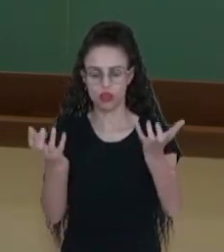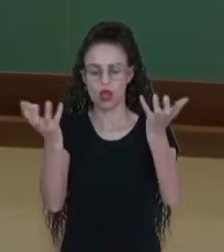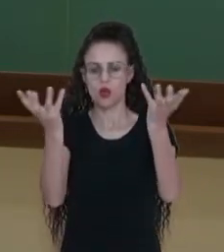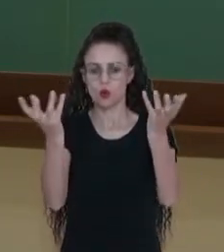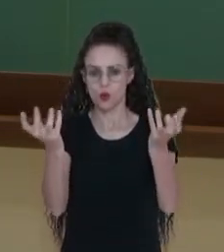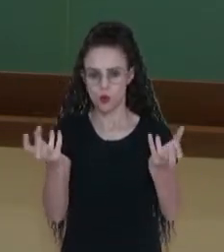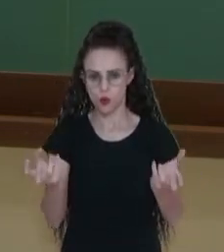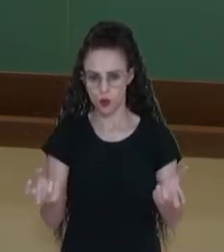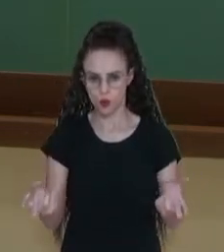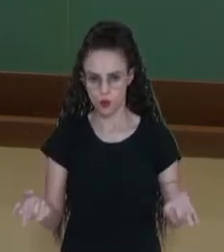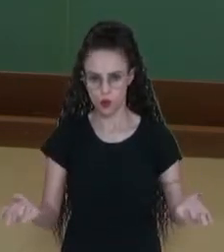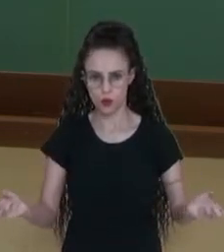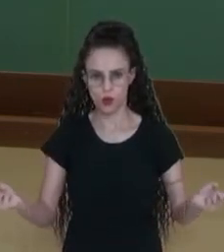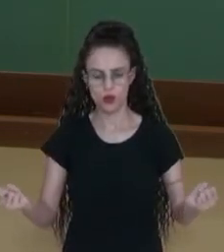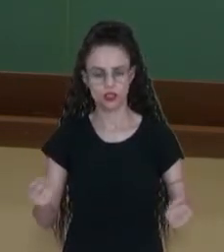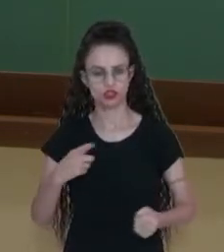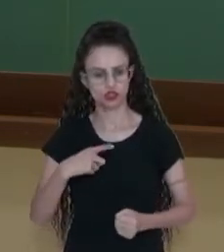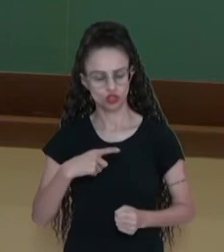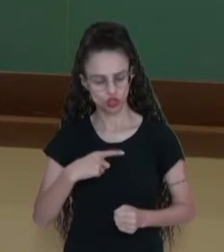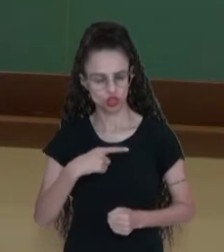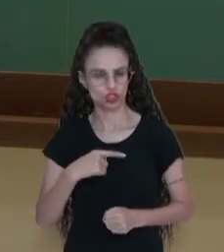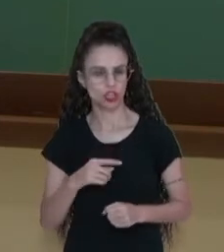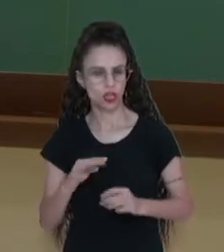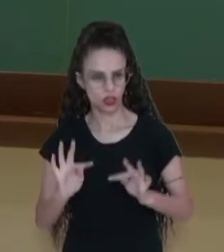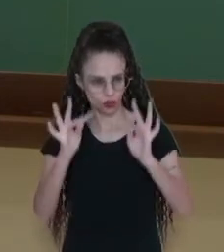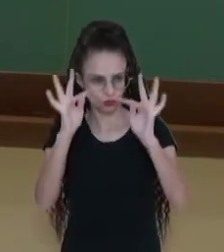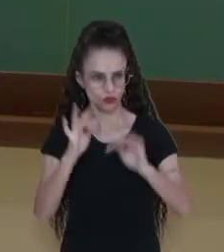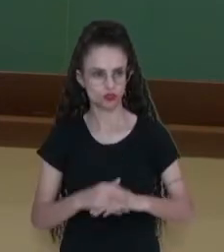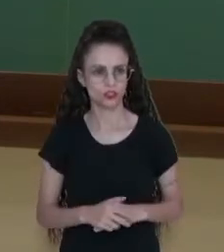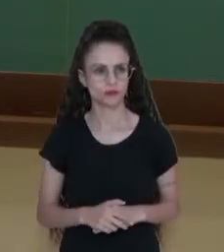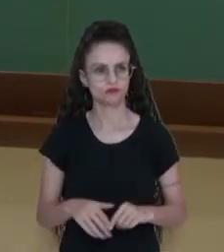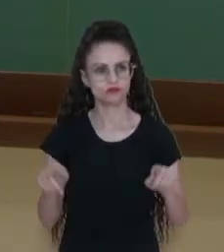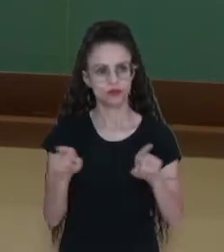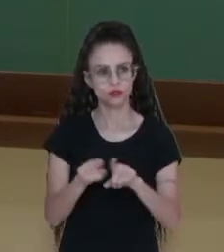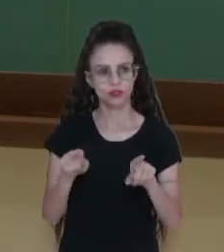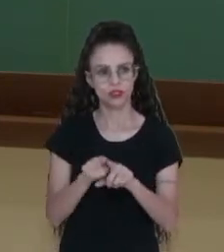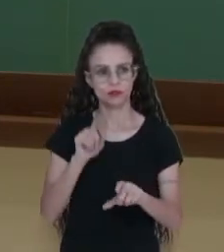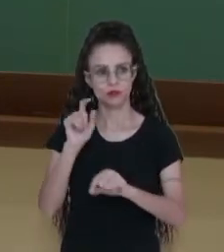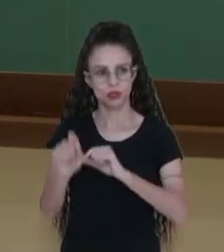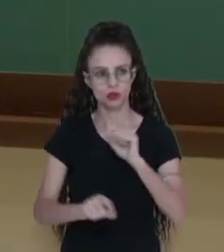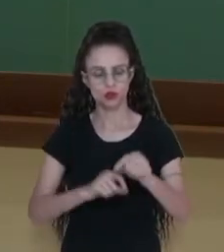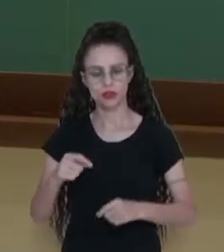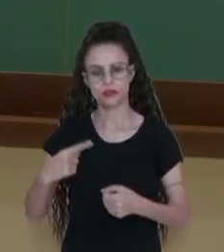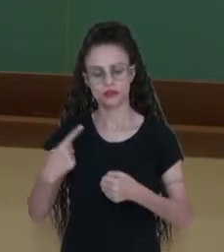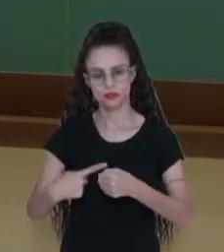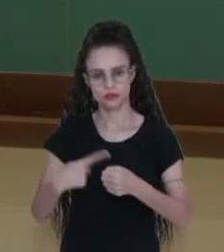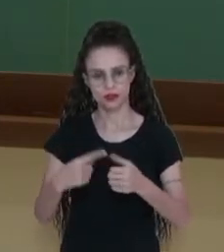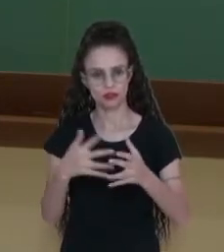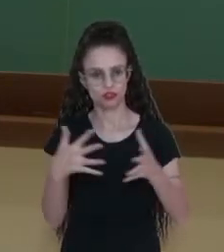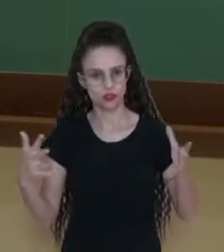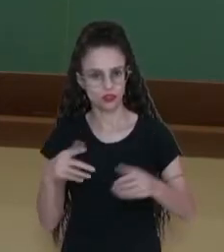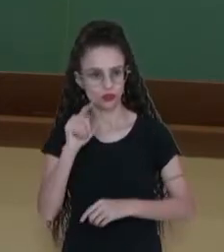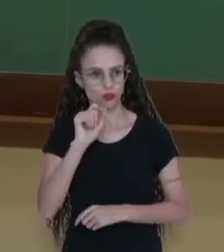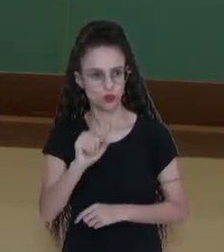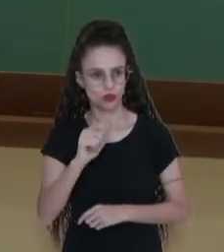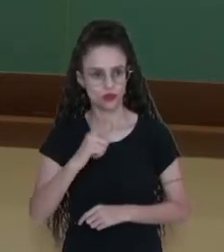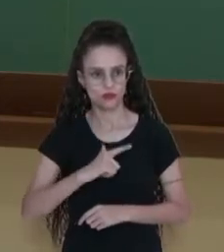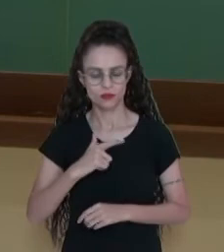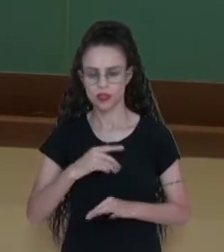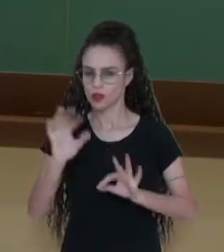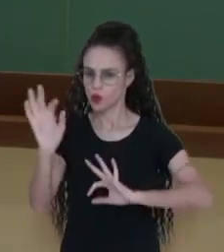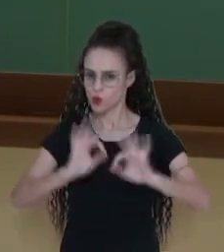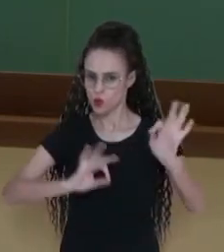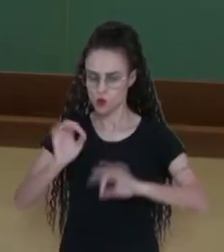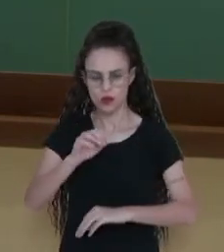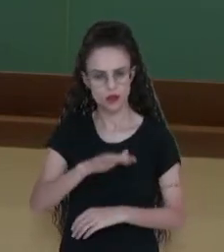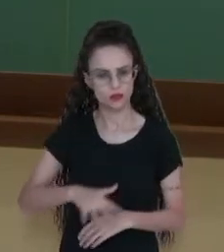escoada, então existia um domínio da hidráulica e da mecânica. E nós temos também as polis, as grandes cidades. As cidades elas tinham todo um senso